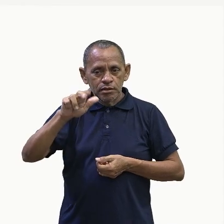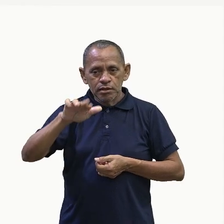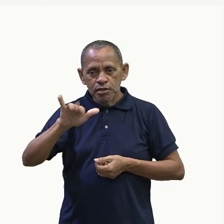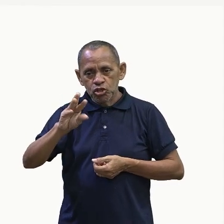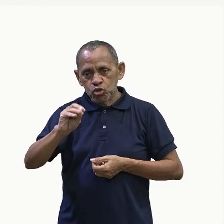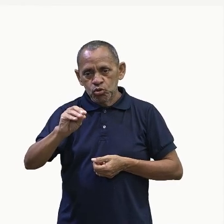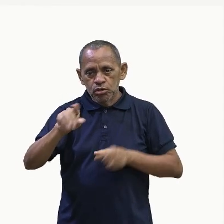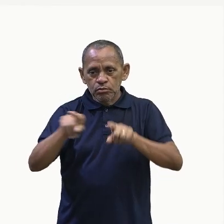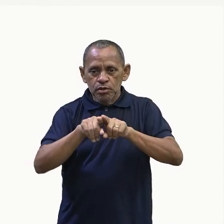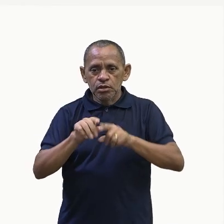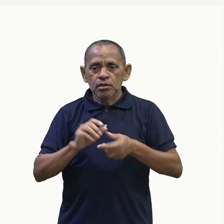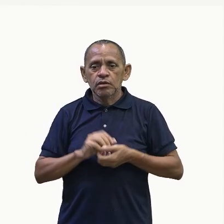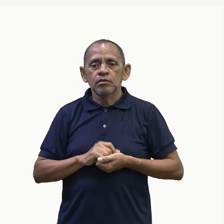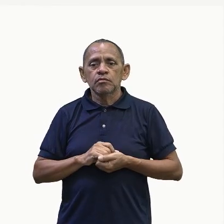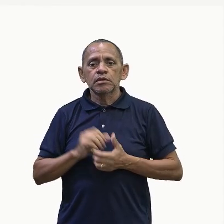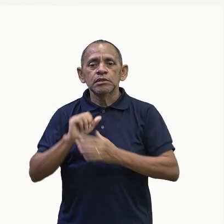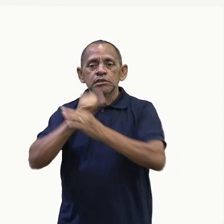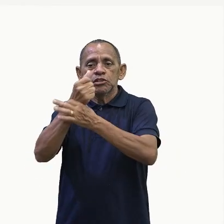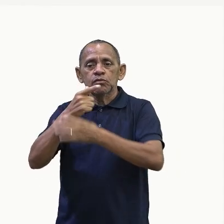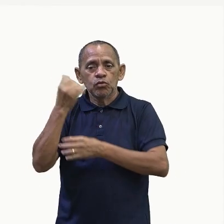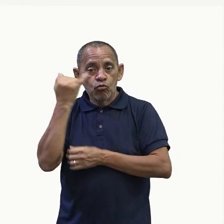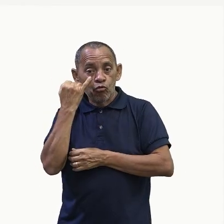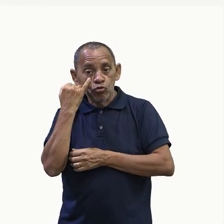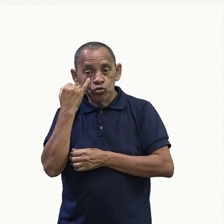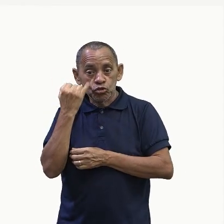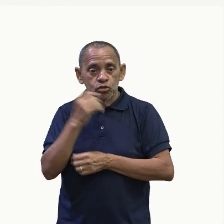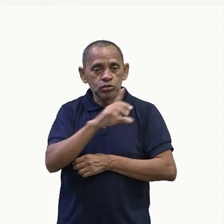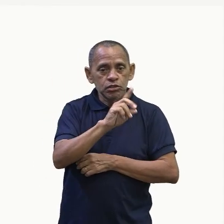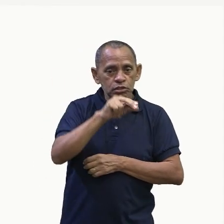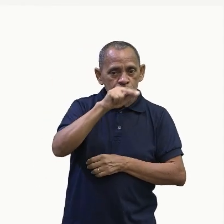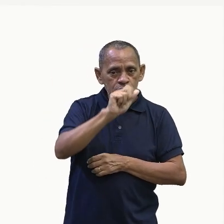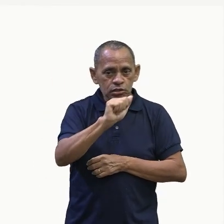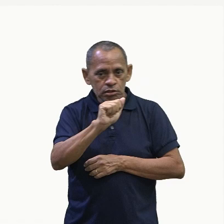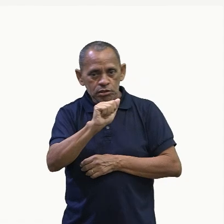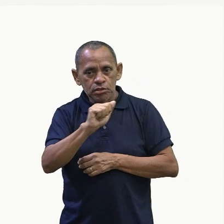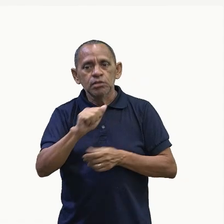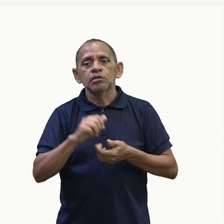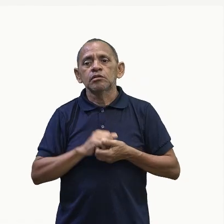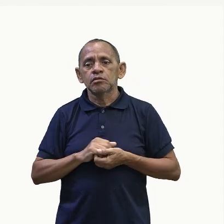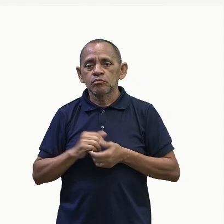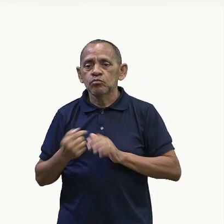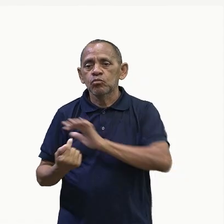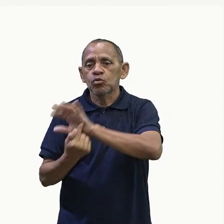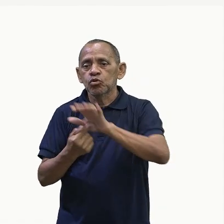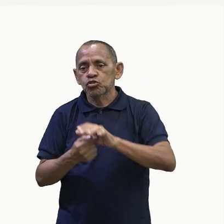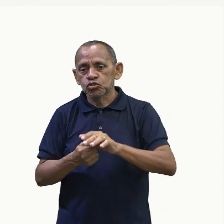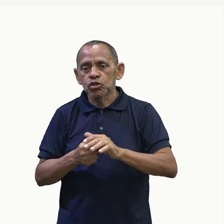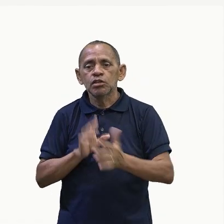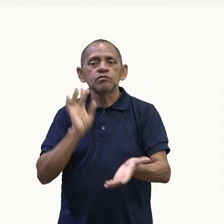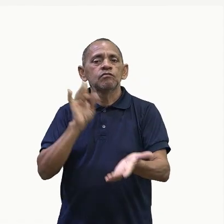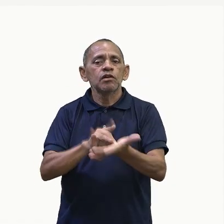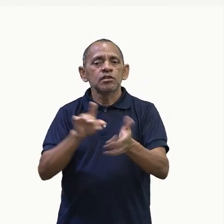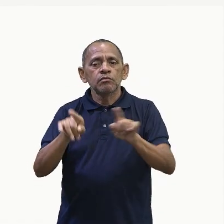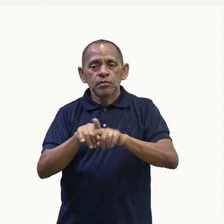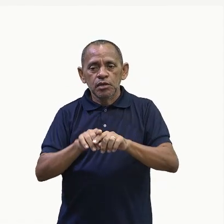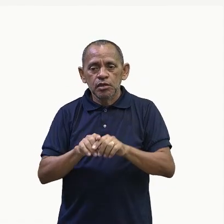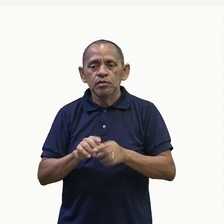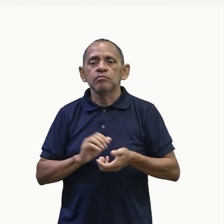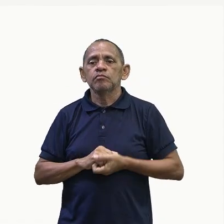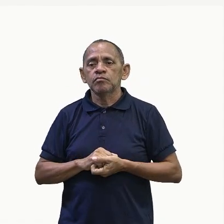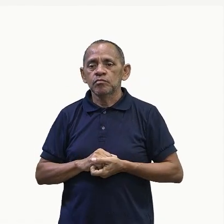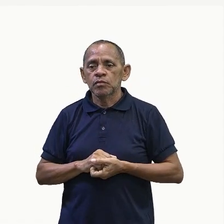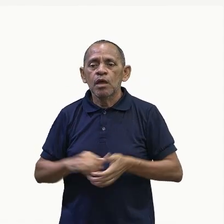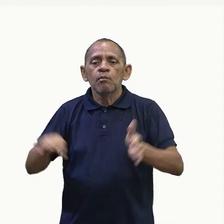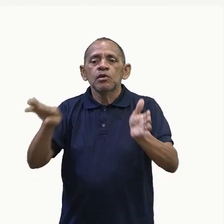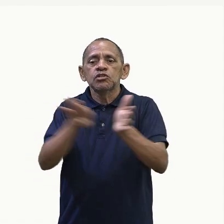genética, garantindo que a informação do DNA, ela seja expressa corretamente para então ali chegar, né,